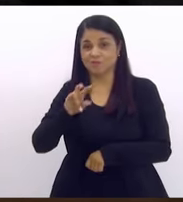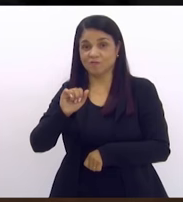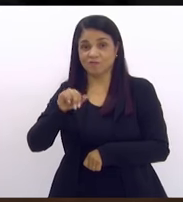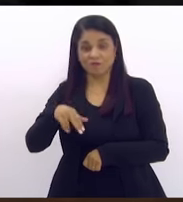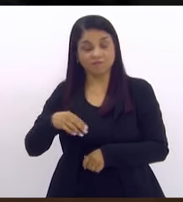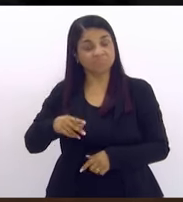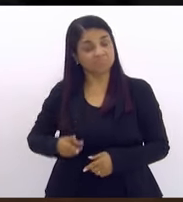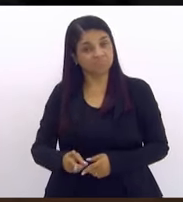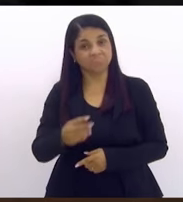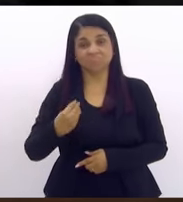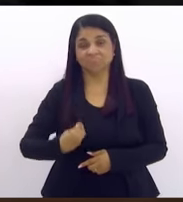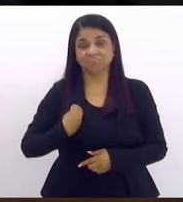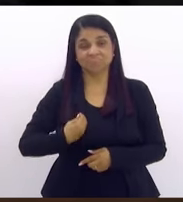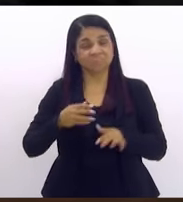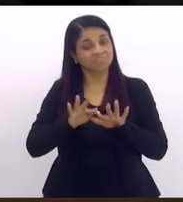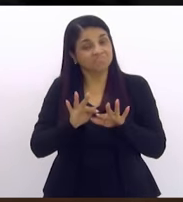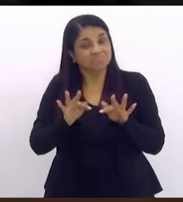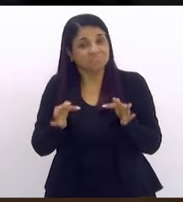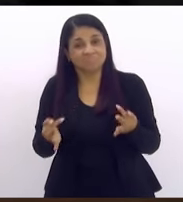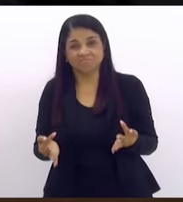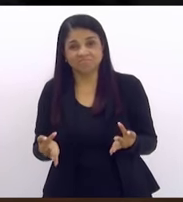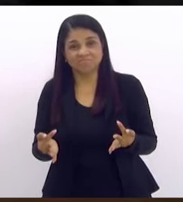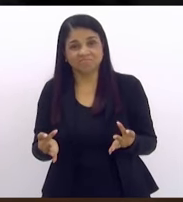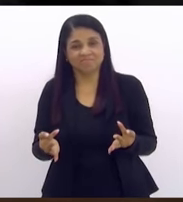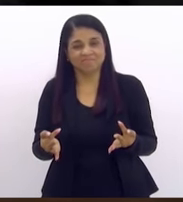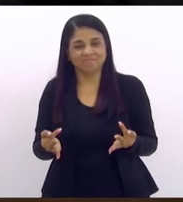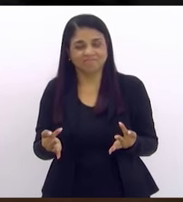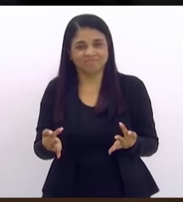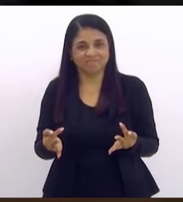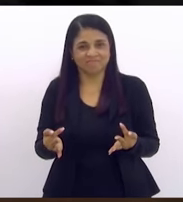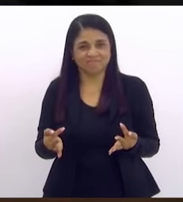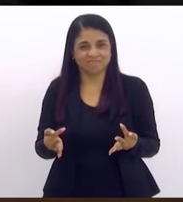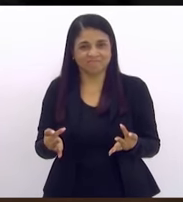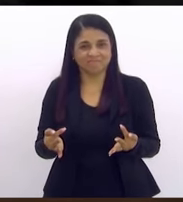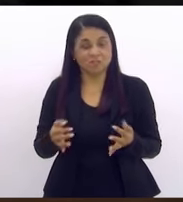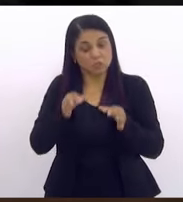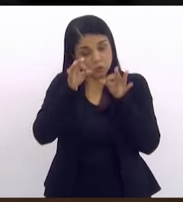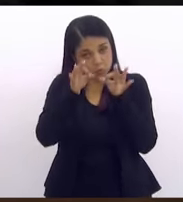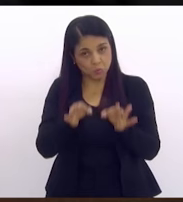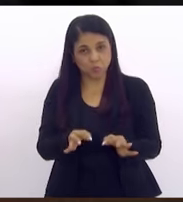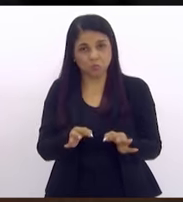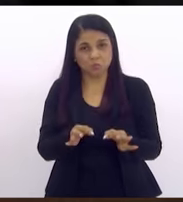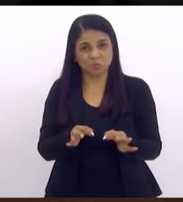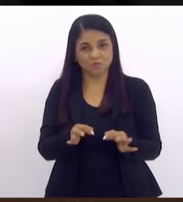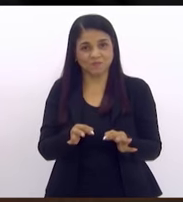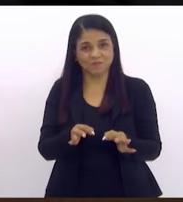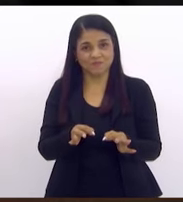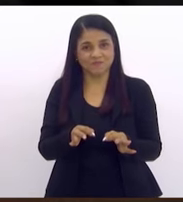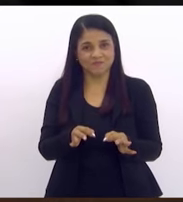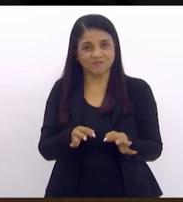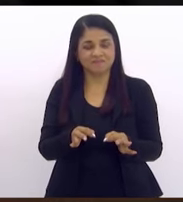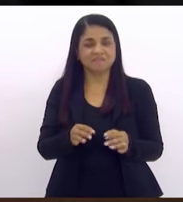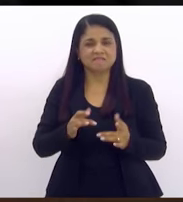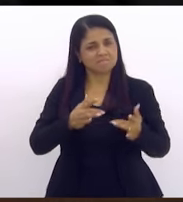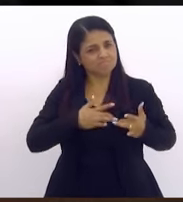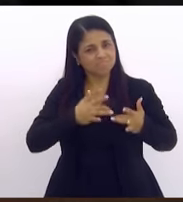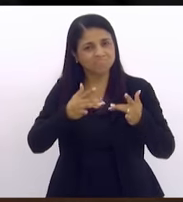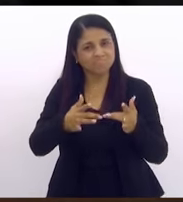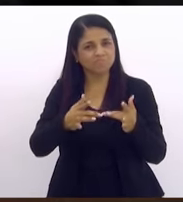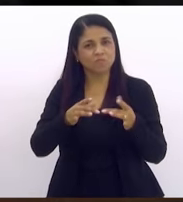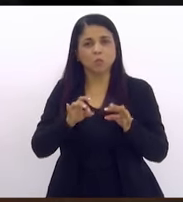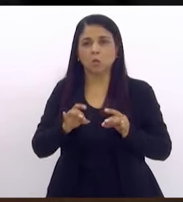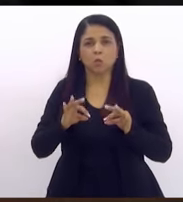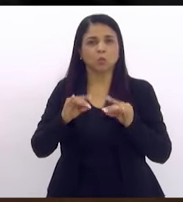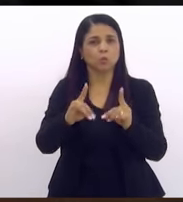vivendo de forma simples sem ser simplória e justa já que sempre se dedicou àquilo que é